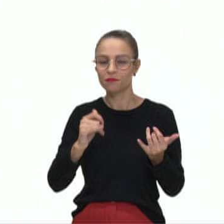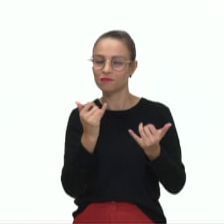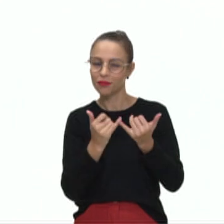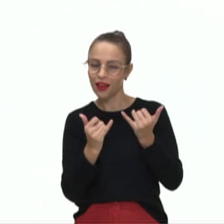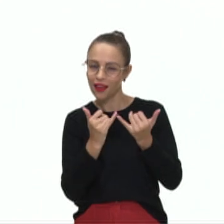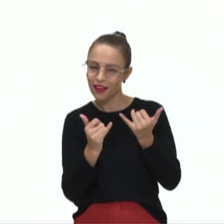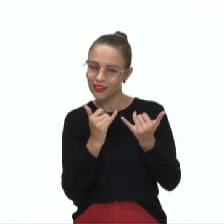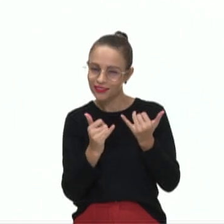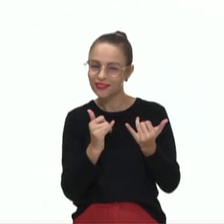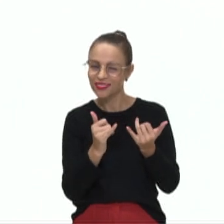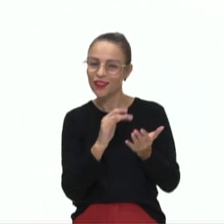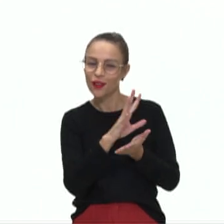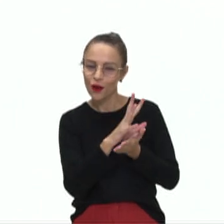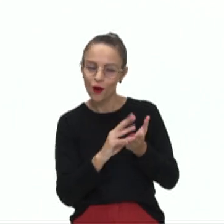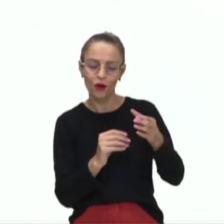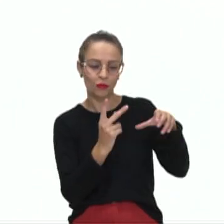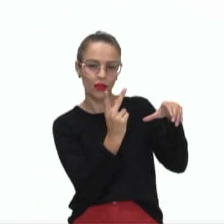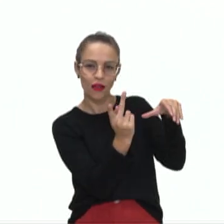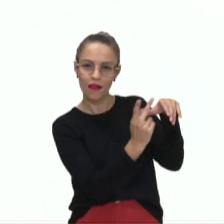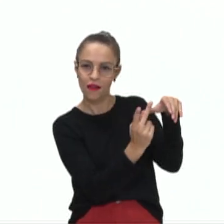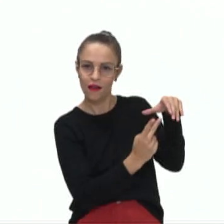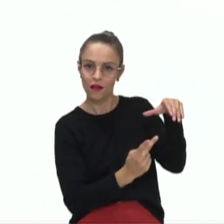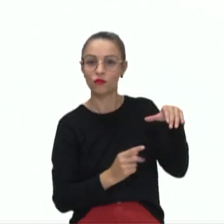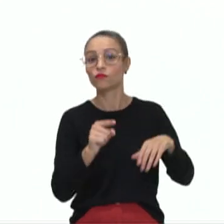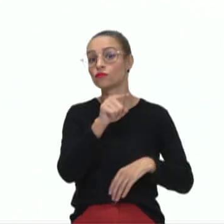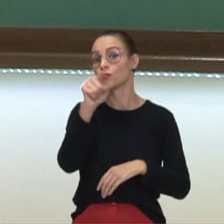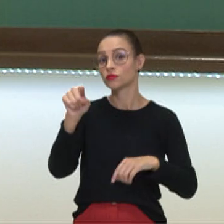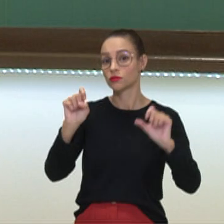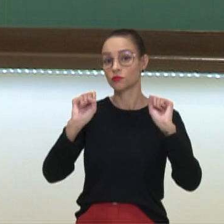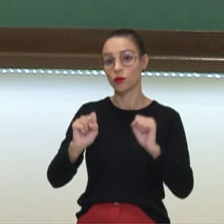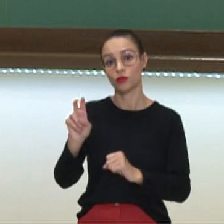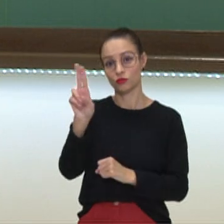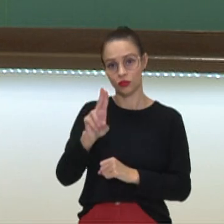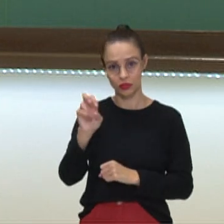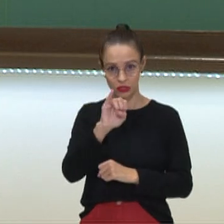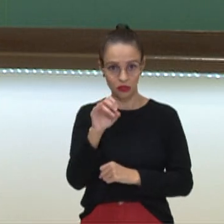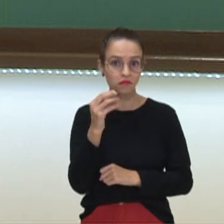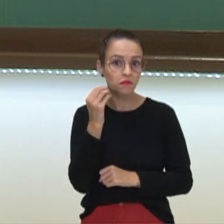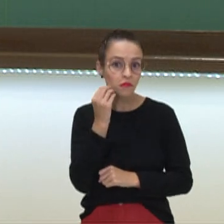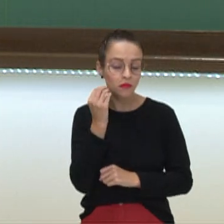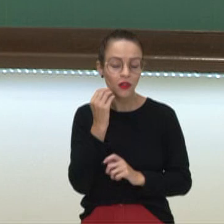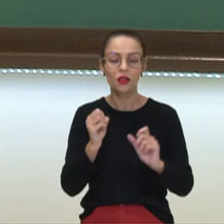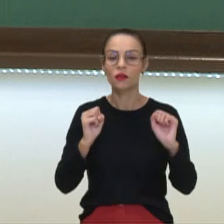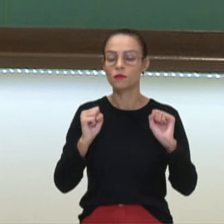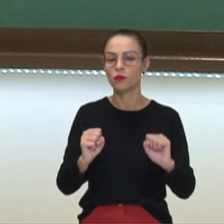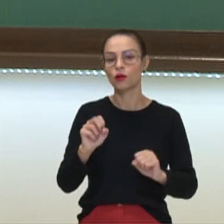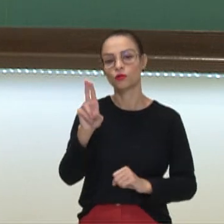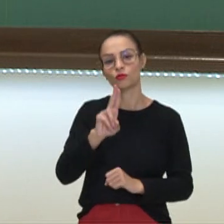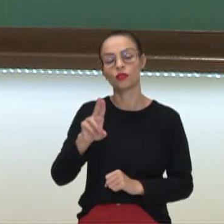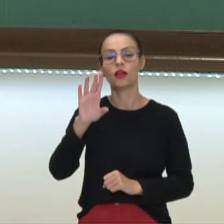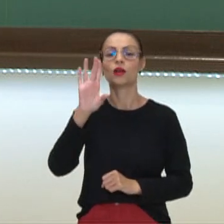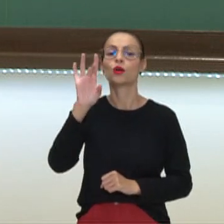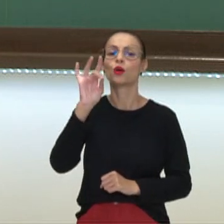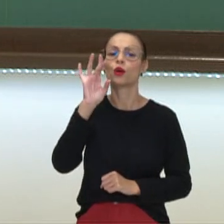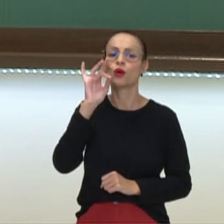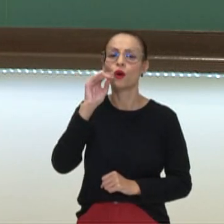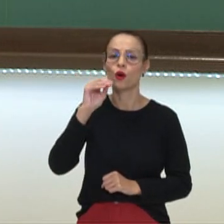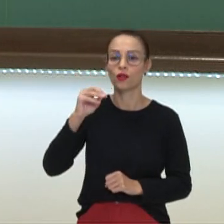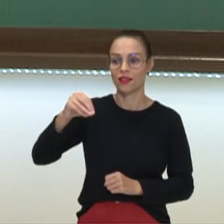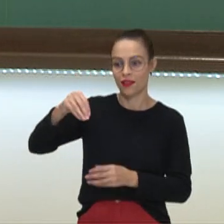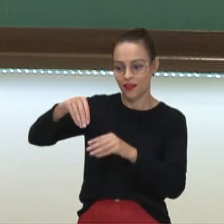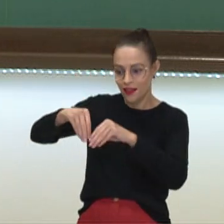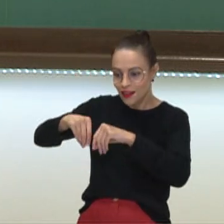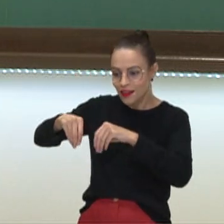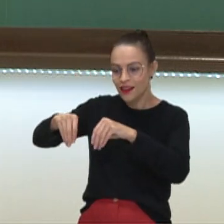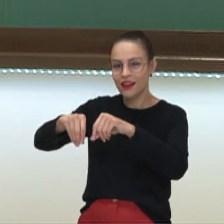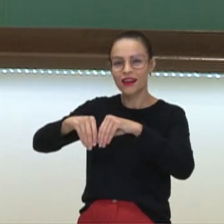arte rupestre. Vocês também podem utilizar, se quiserem testar mais depois, passar a cola, colocar areia, né, para ter